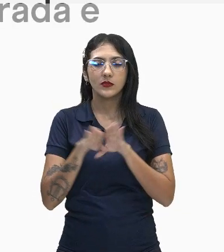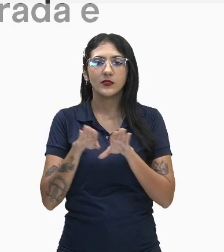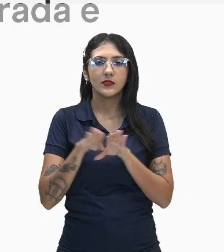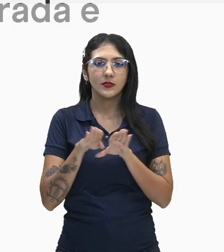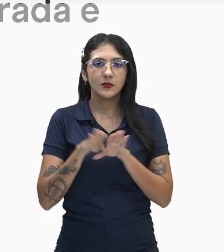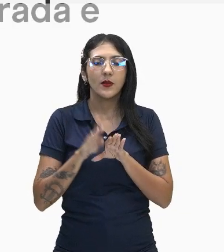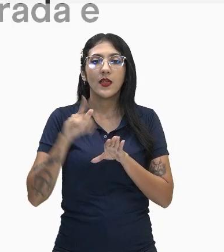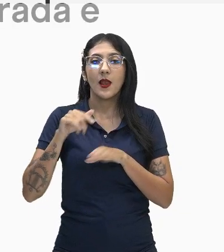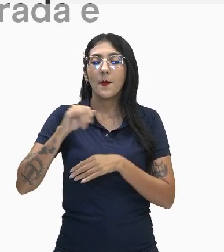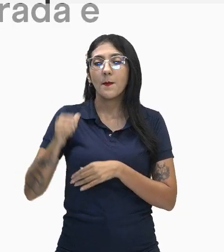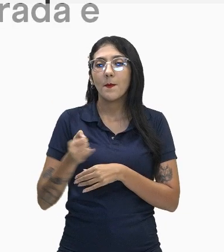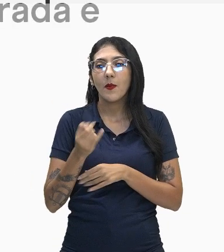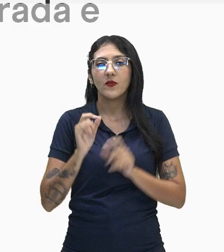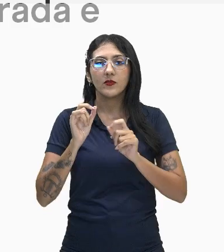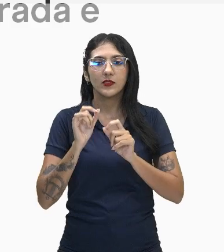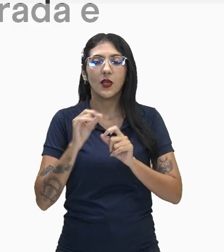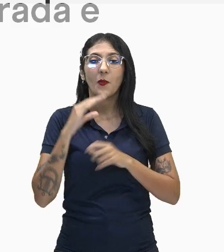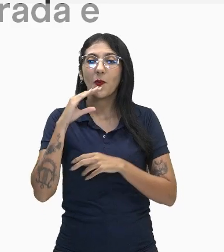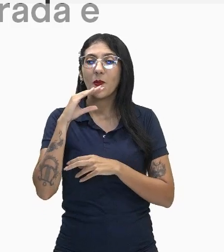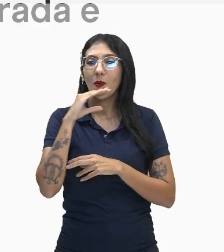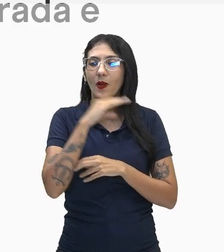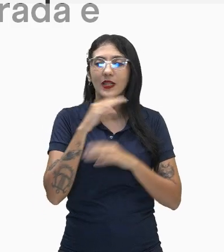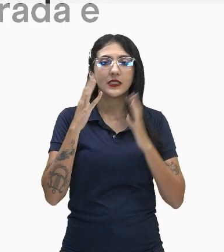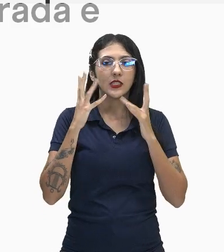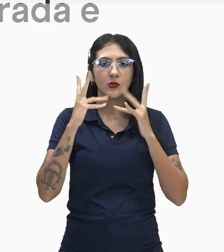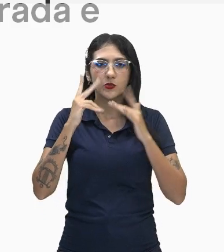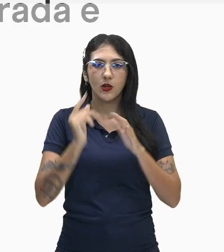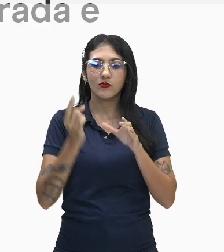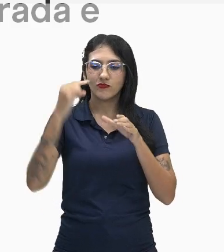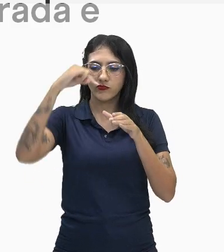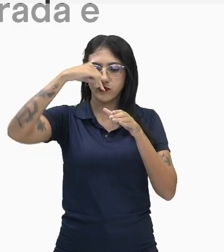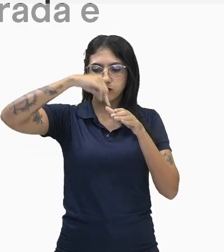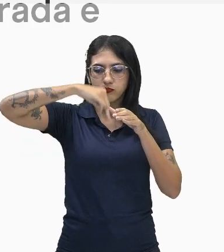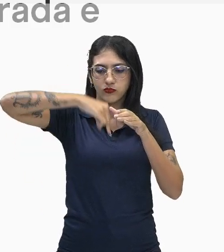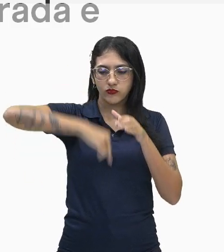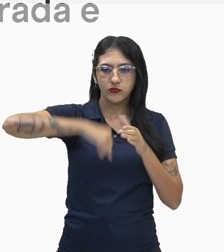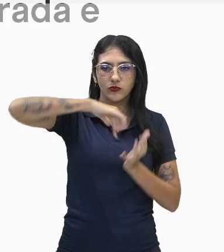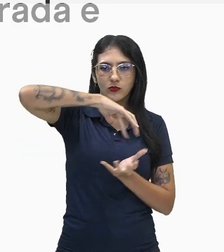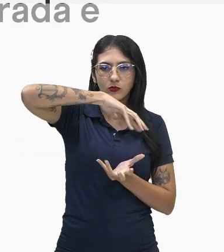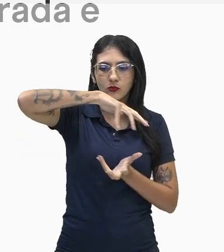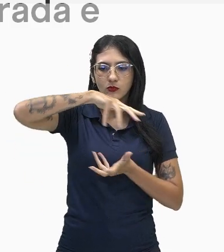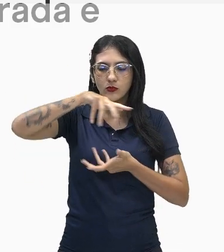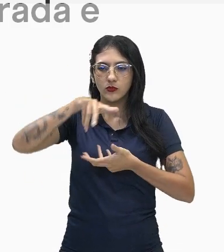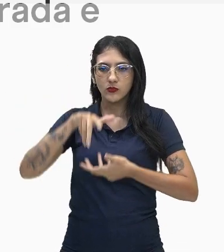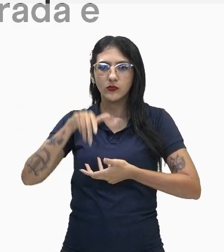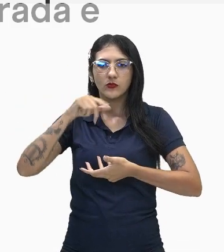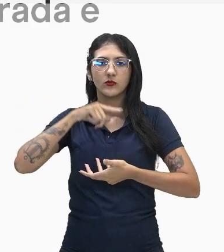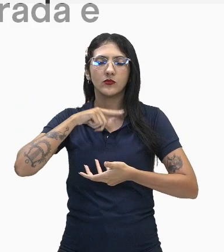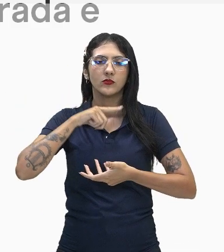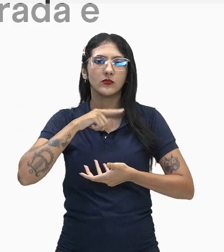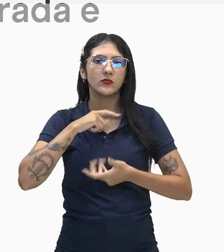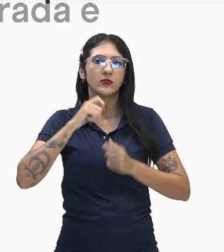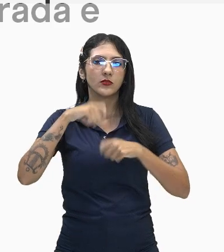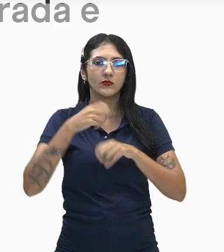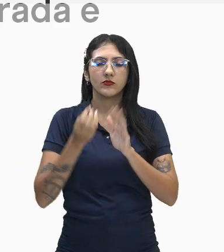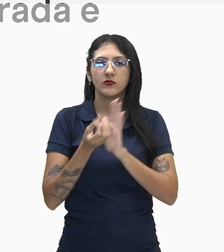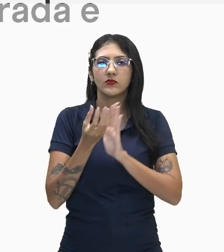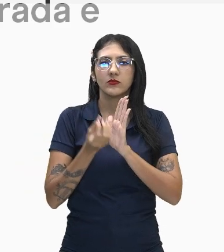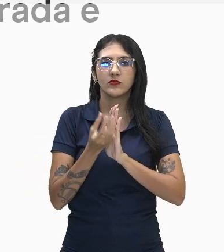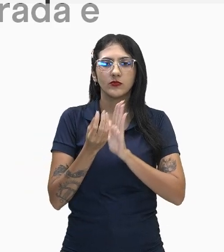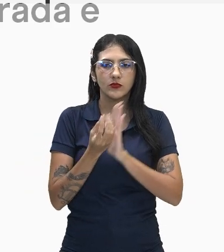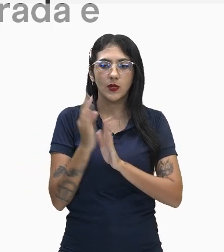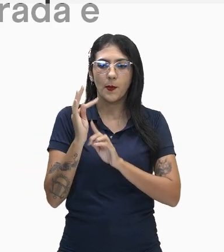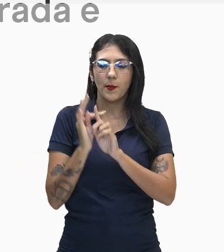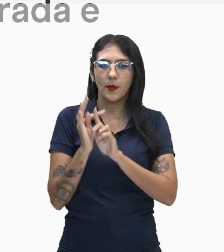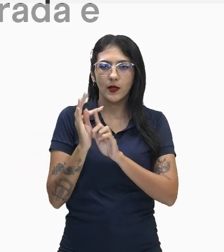ela aproveita ali o calor natural do interior da Terra para gerar eletricidade e